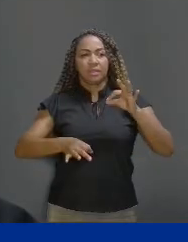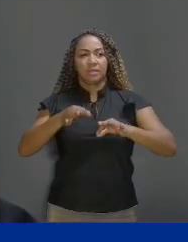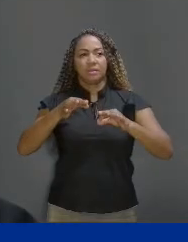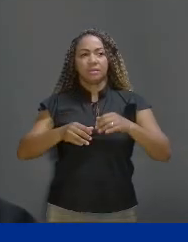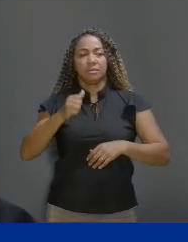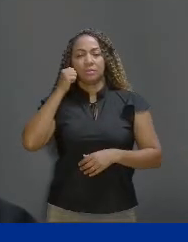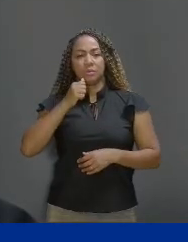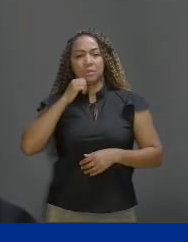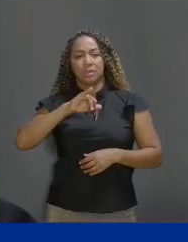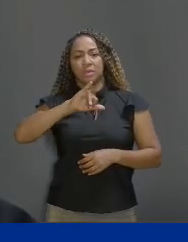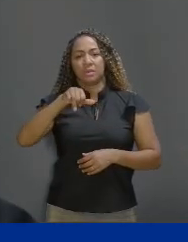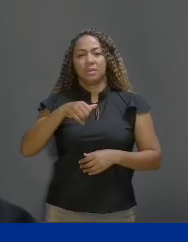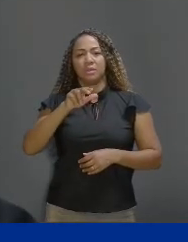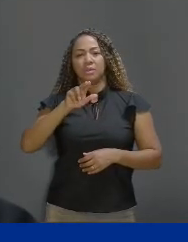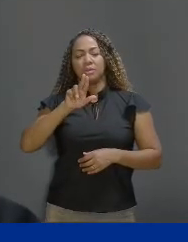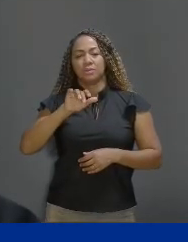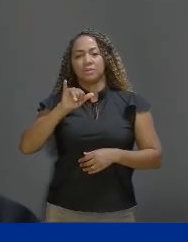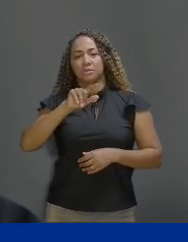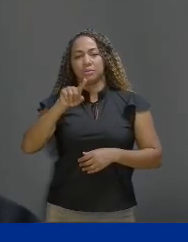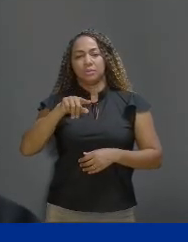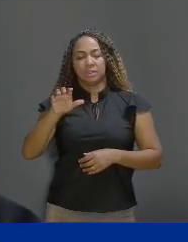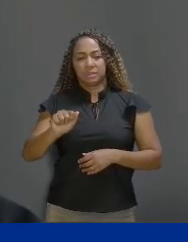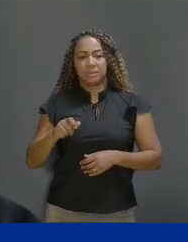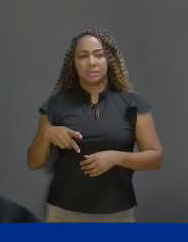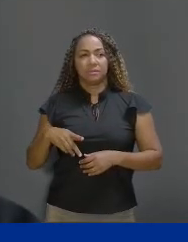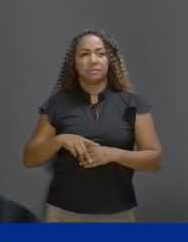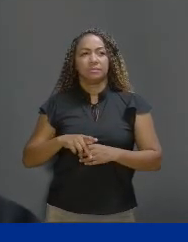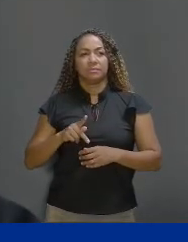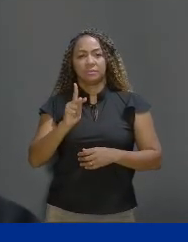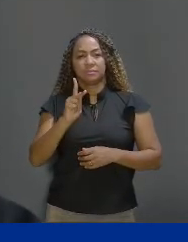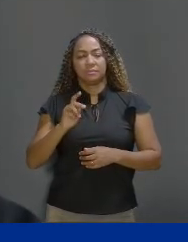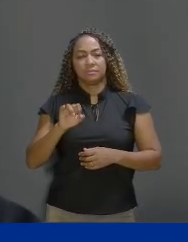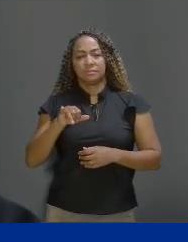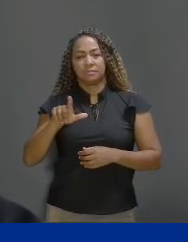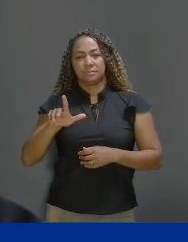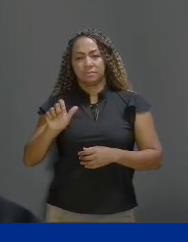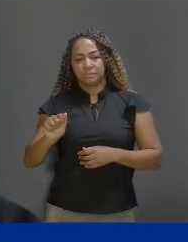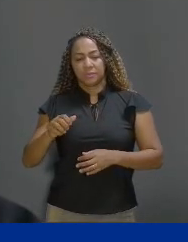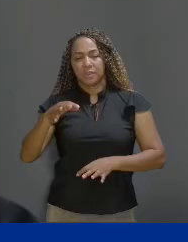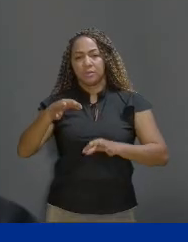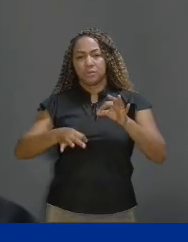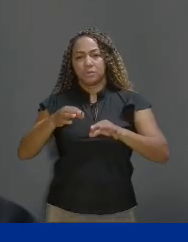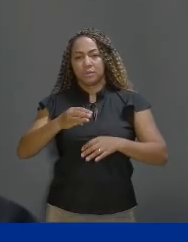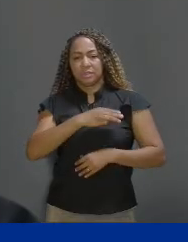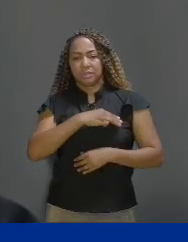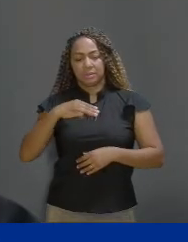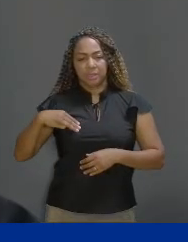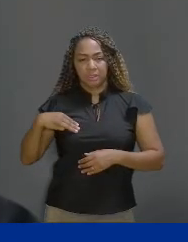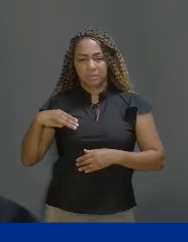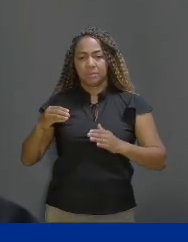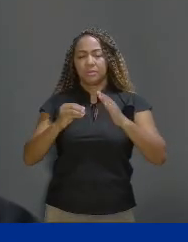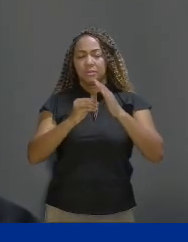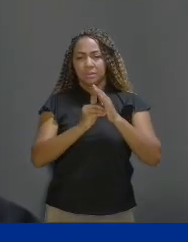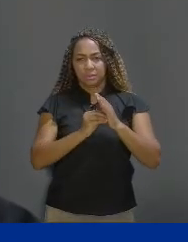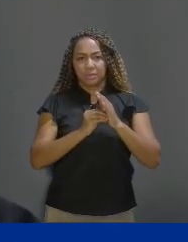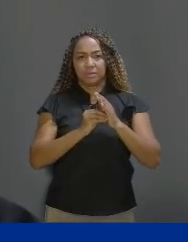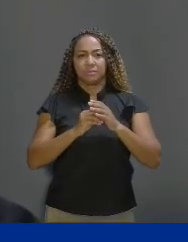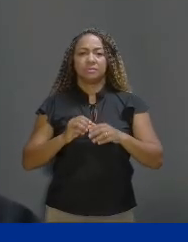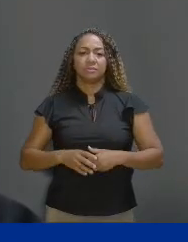Cristine Banha Bastos Utzig, no cargo de juíza membro do Tribunal Regional Eleitoral do